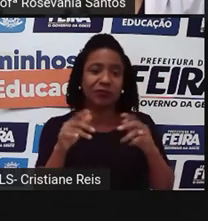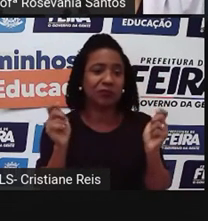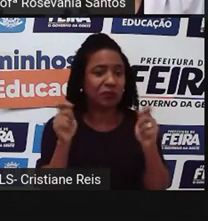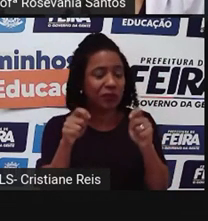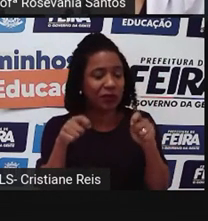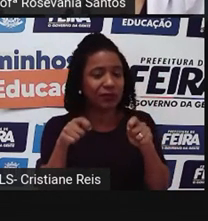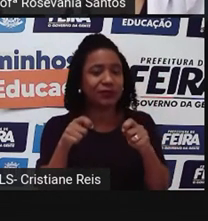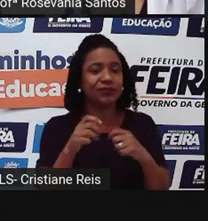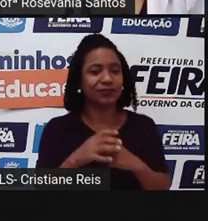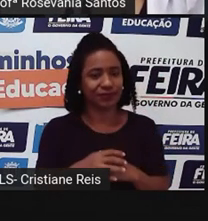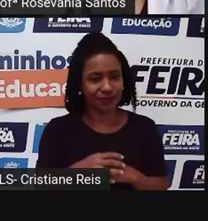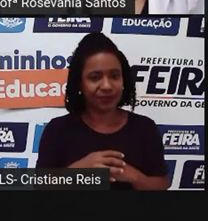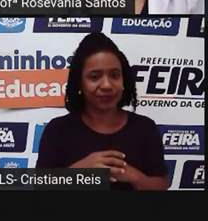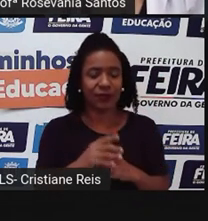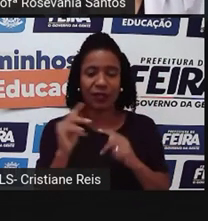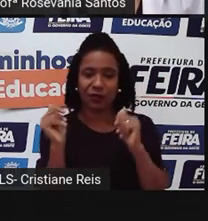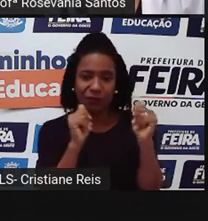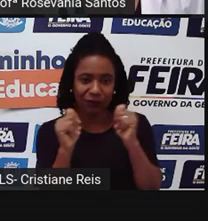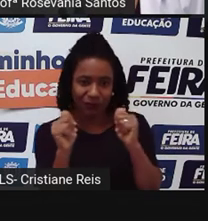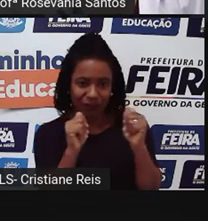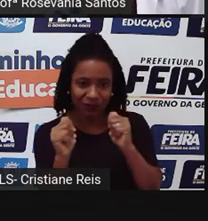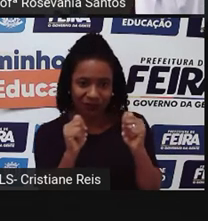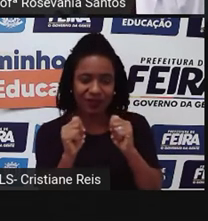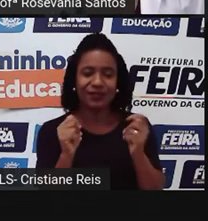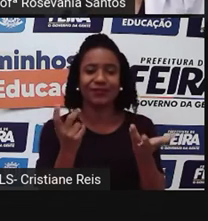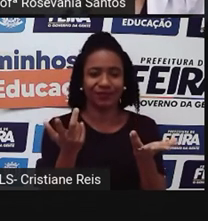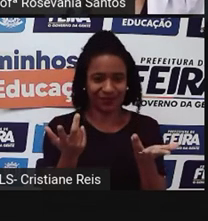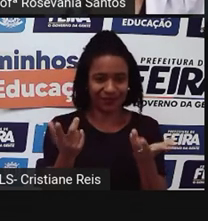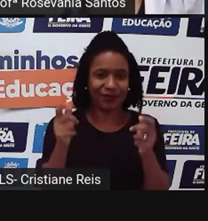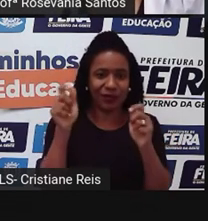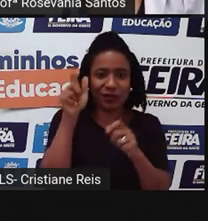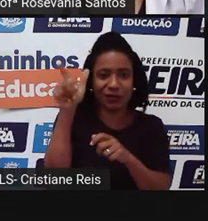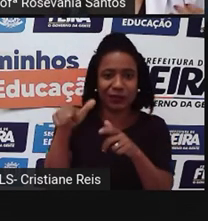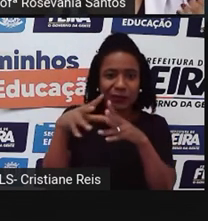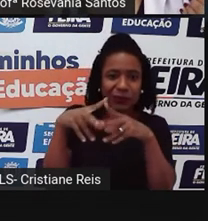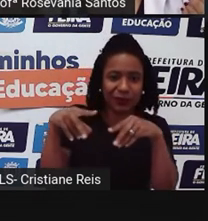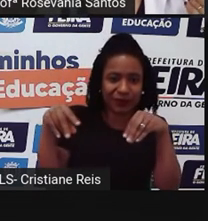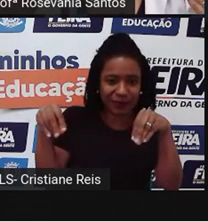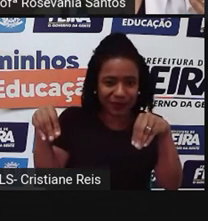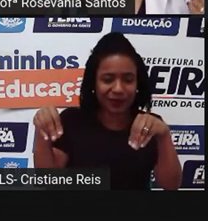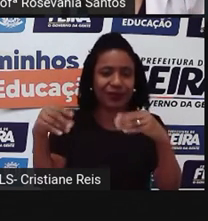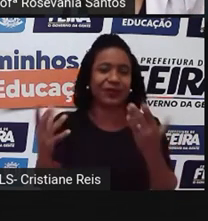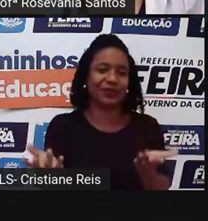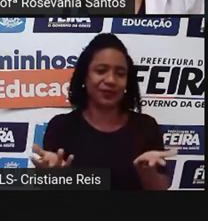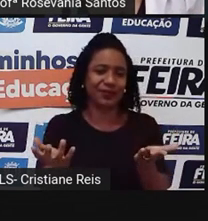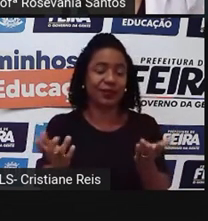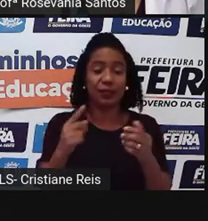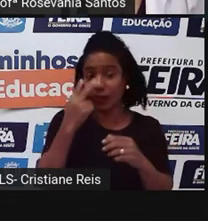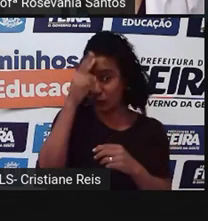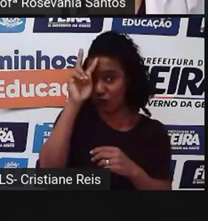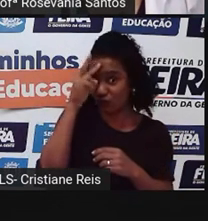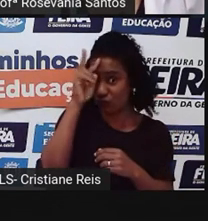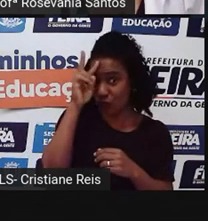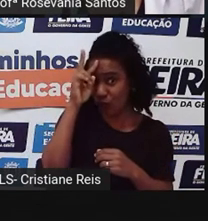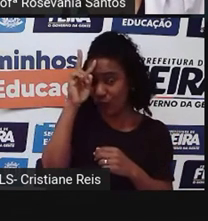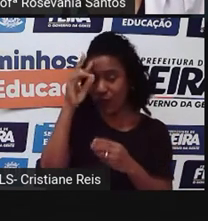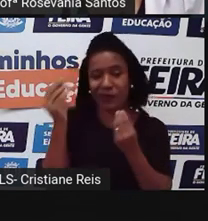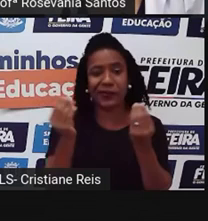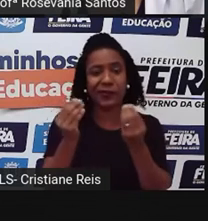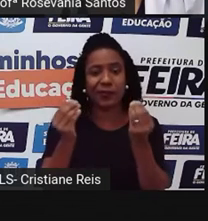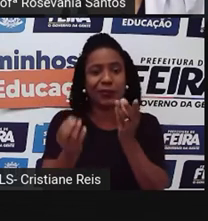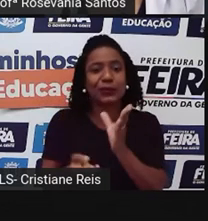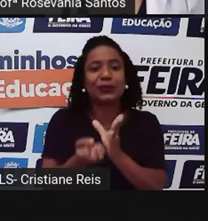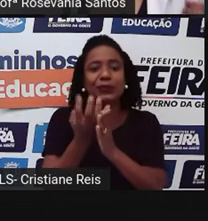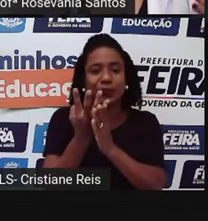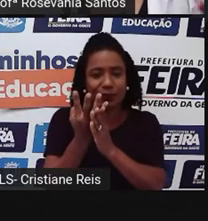por exemplo, né, econômicos, critérios físicos, critérios, né, históricos, vários tipos de critérios que você